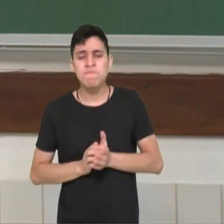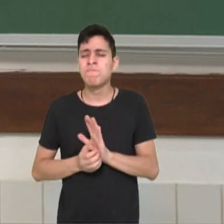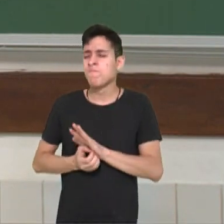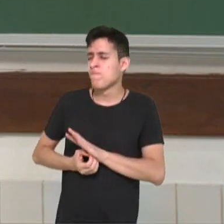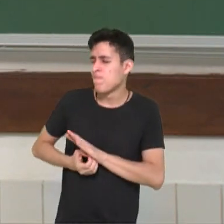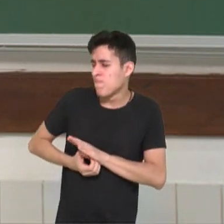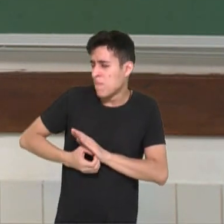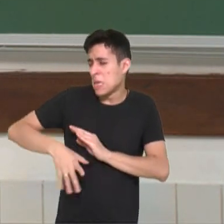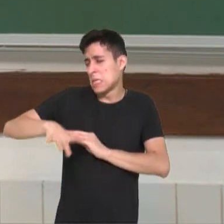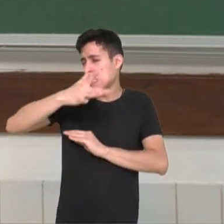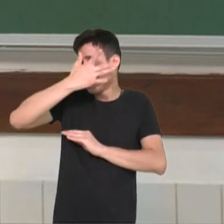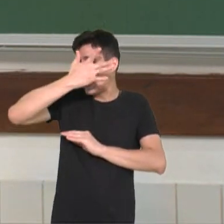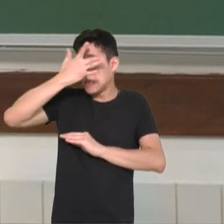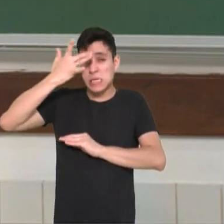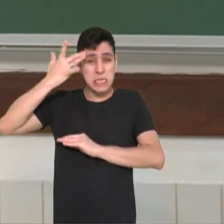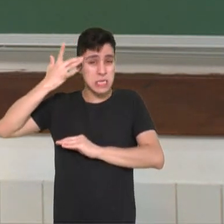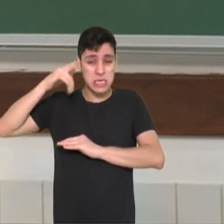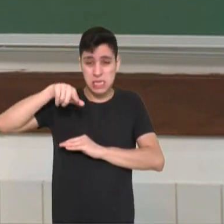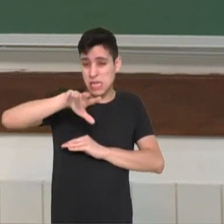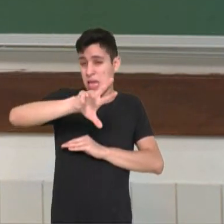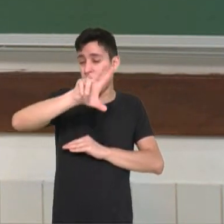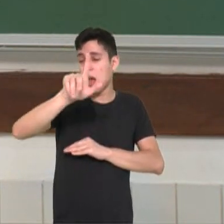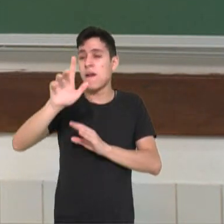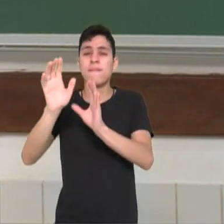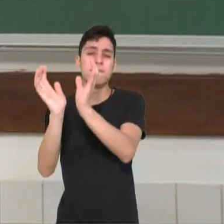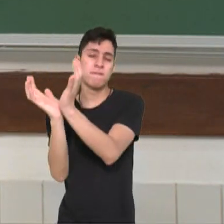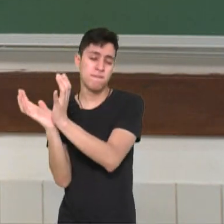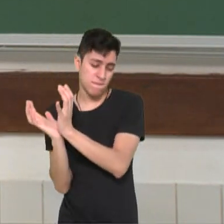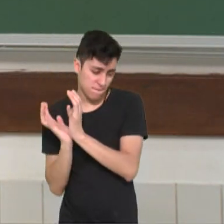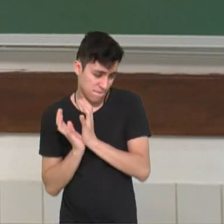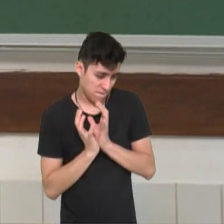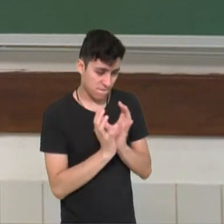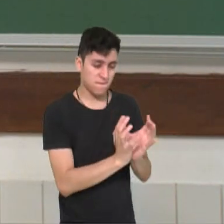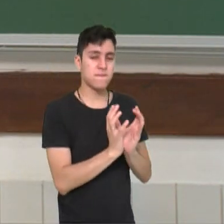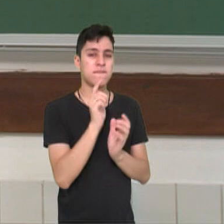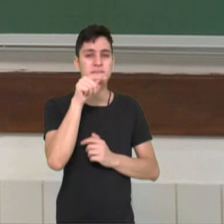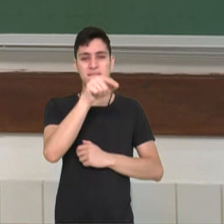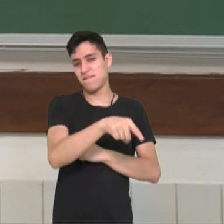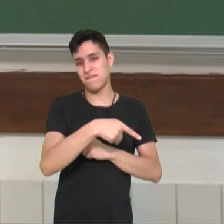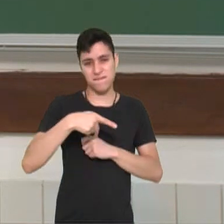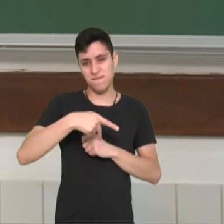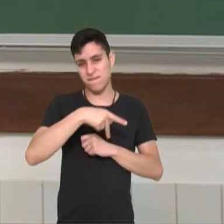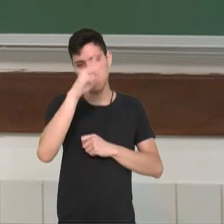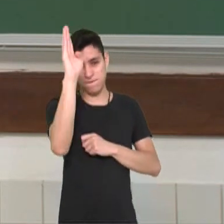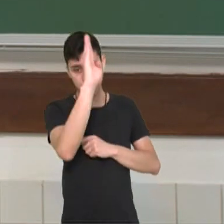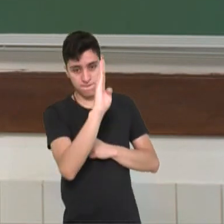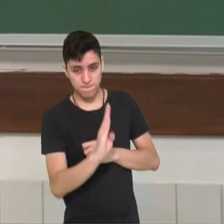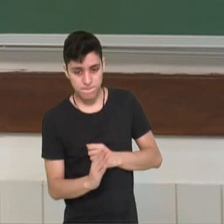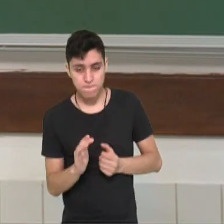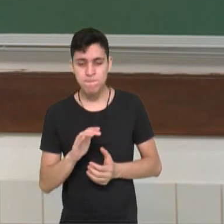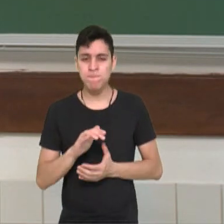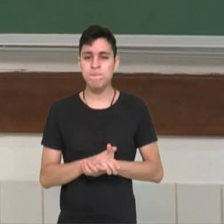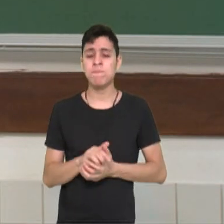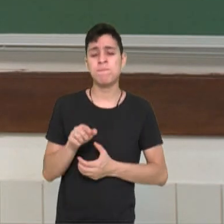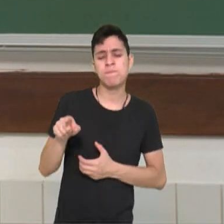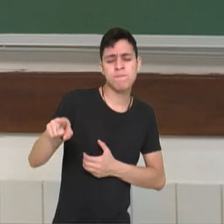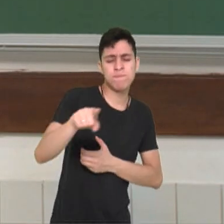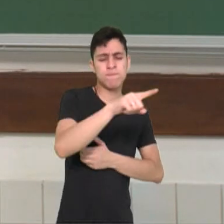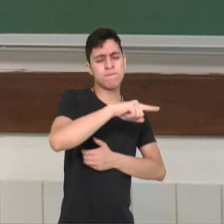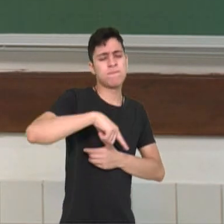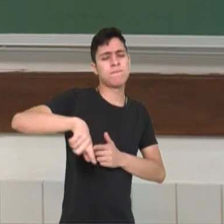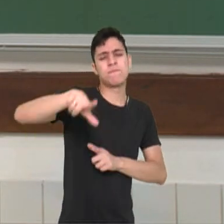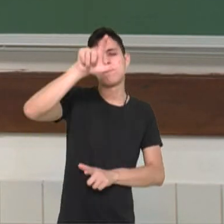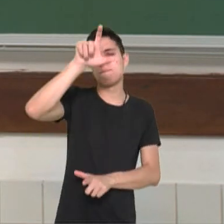de pessoas do continente africano vieram aqui para o nosso país. E essas pessoas vão ser responsáveis